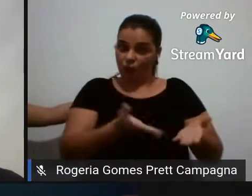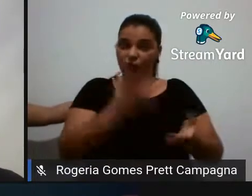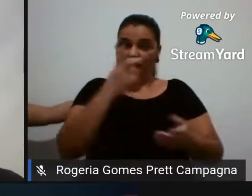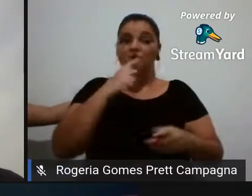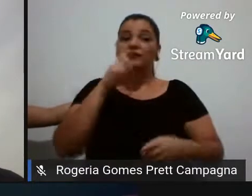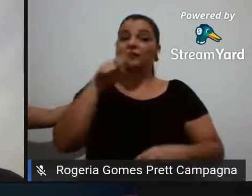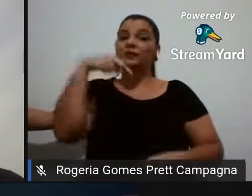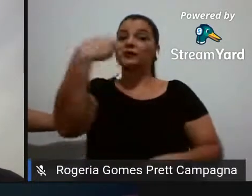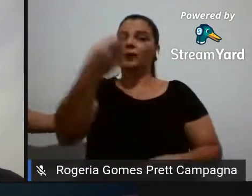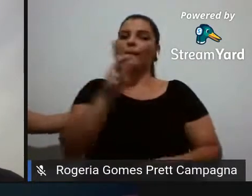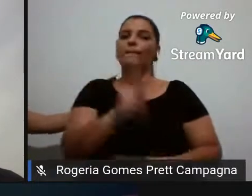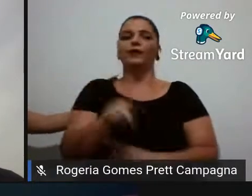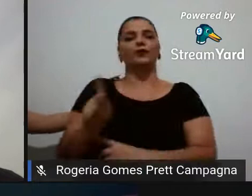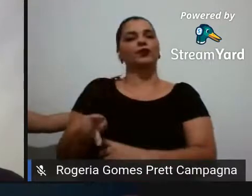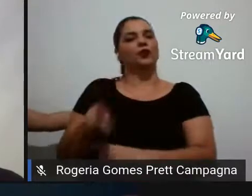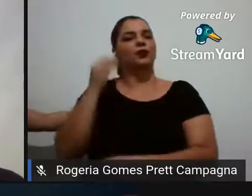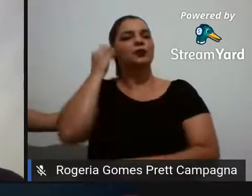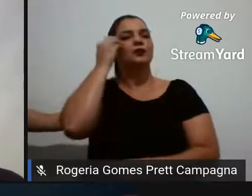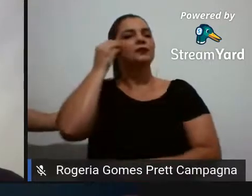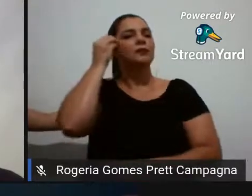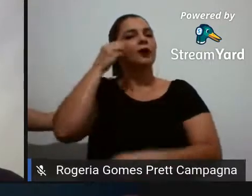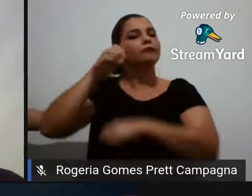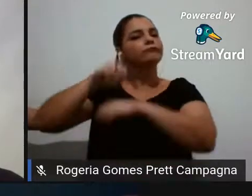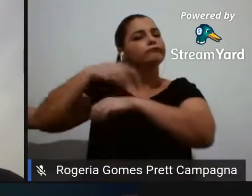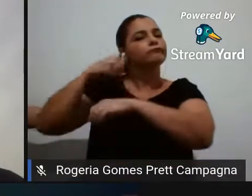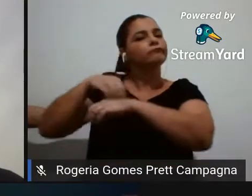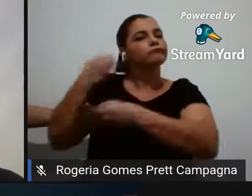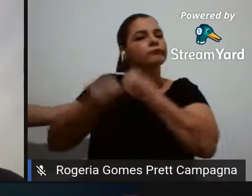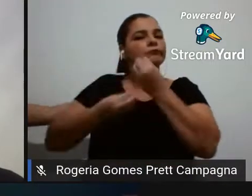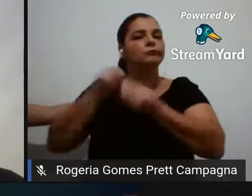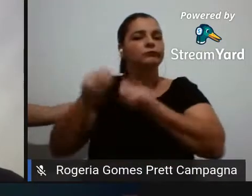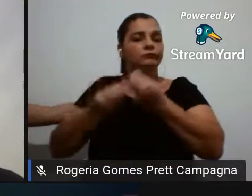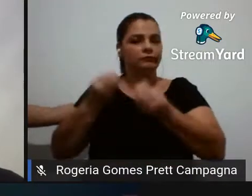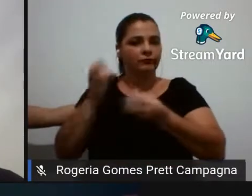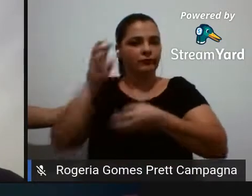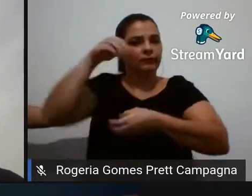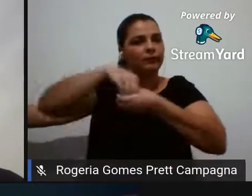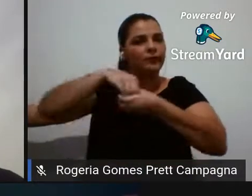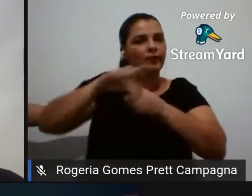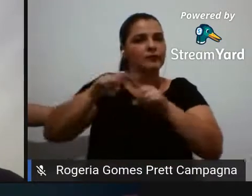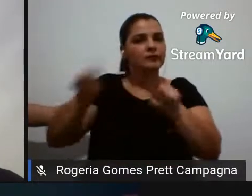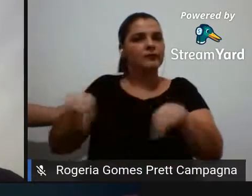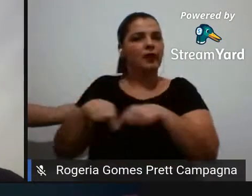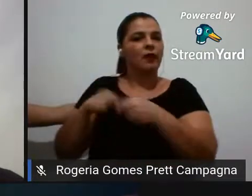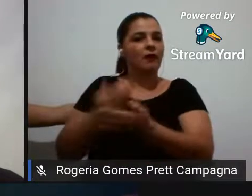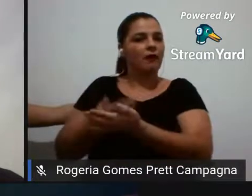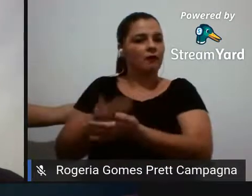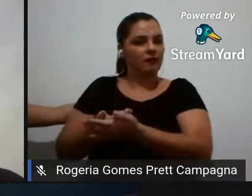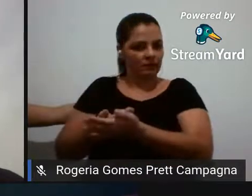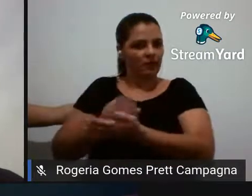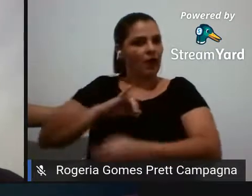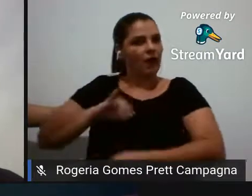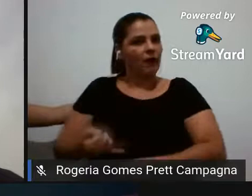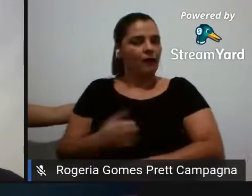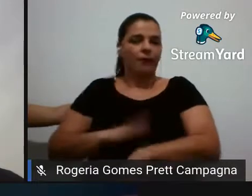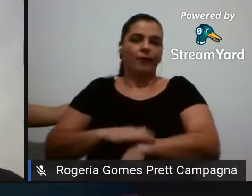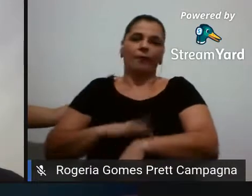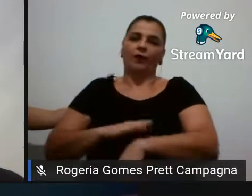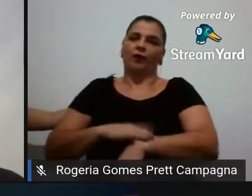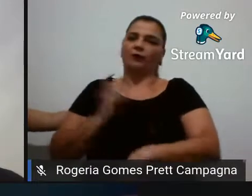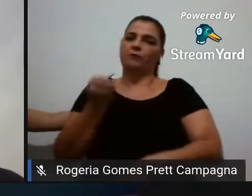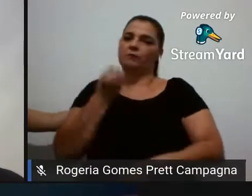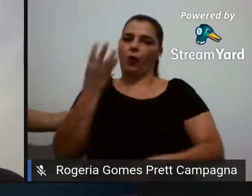ponto de vista da gestão e da organização da unidade escolar, mas dentro da sala de aula, né? Vai ser um momento realmente muito